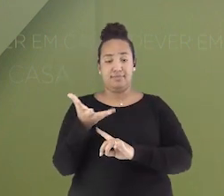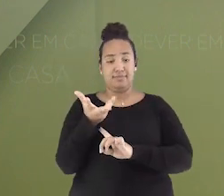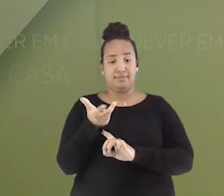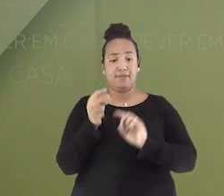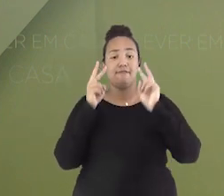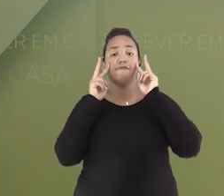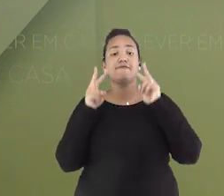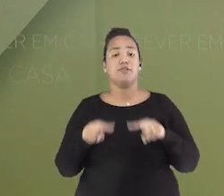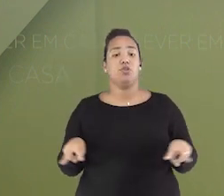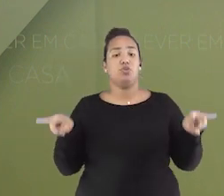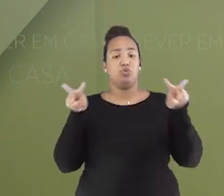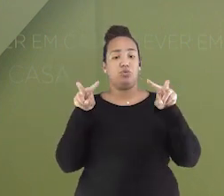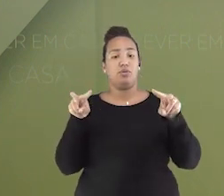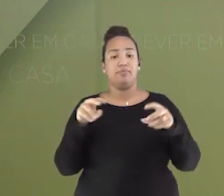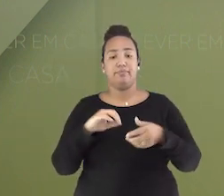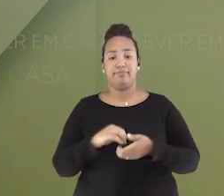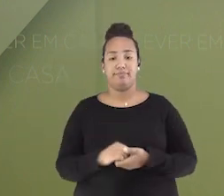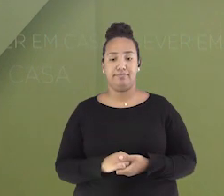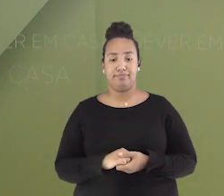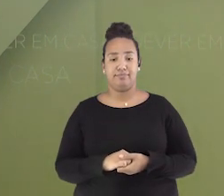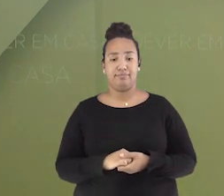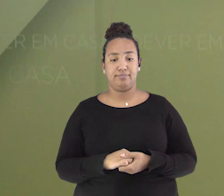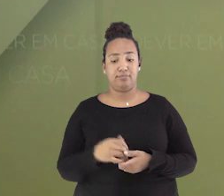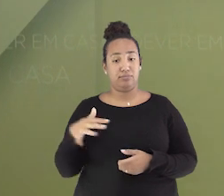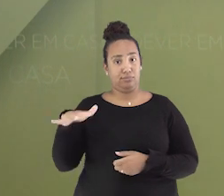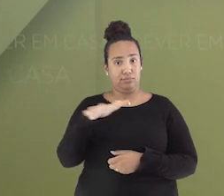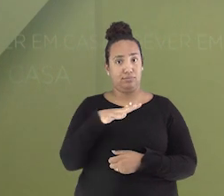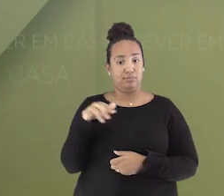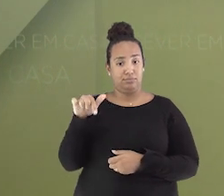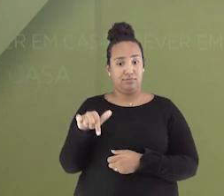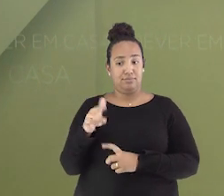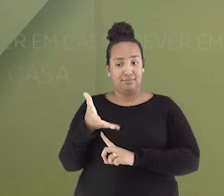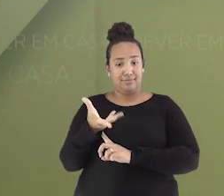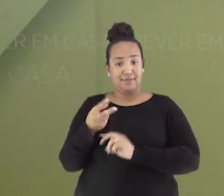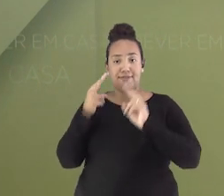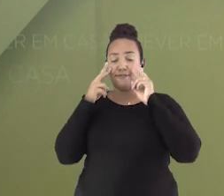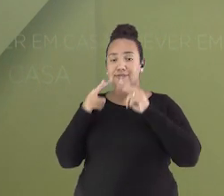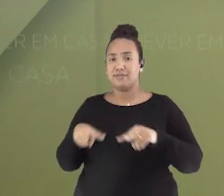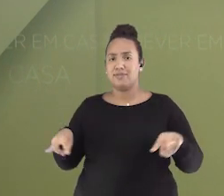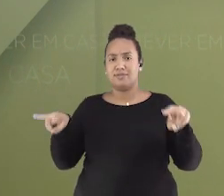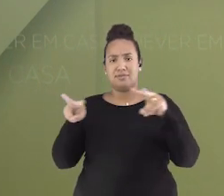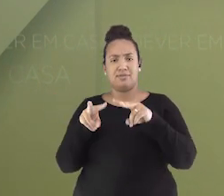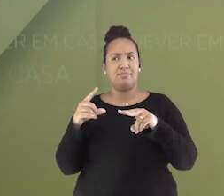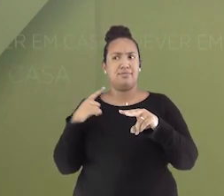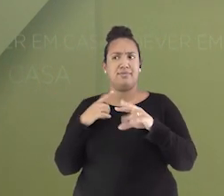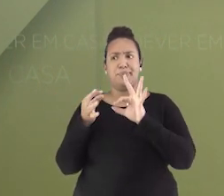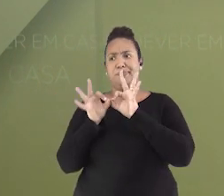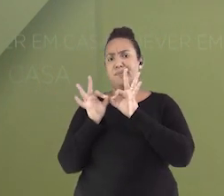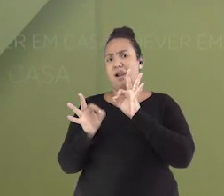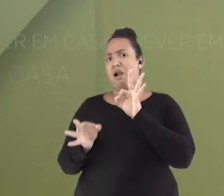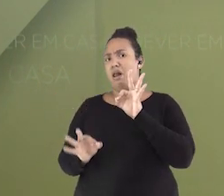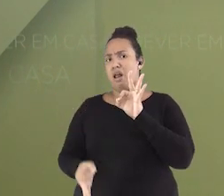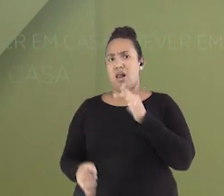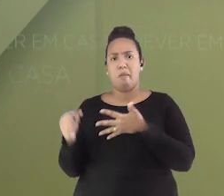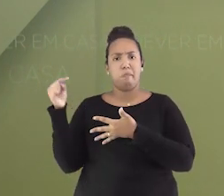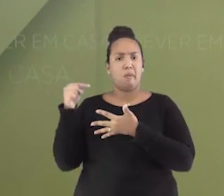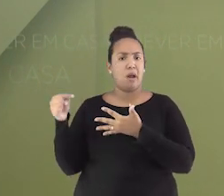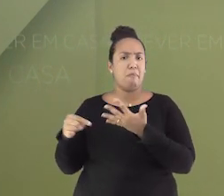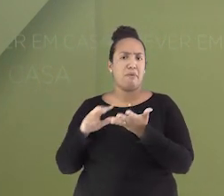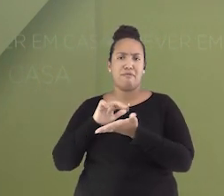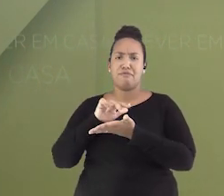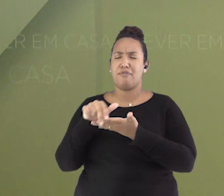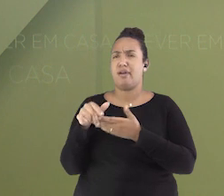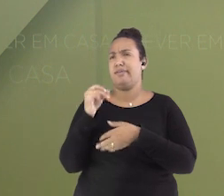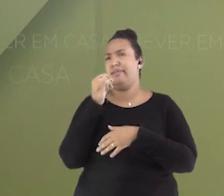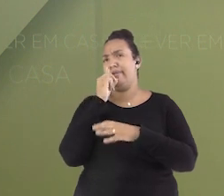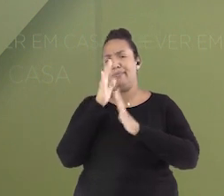um pouco sobre as artes visuais. A área das artes visuais é extremamente ampla e engloba uma série de atividades